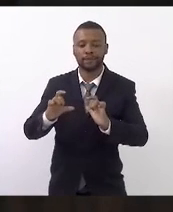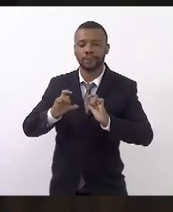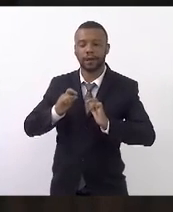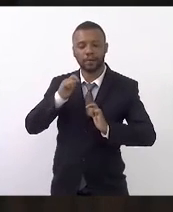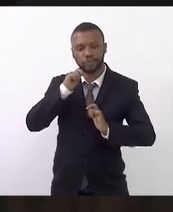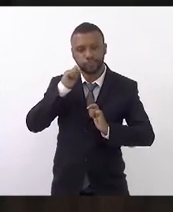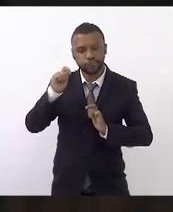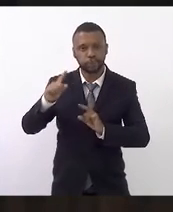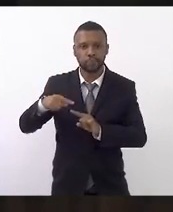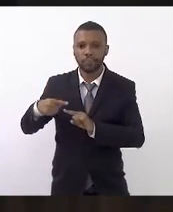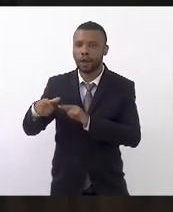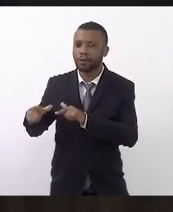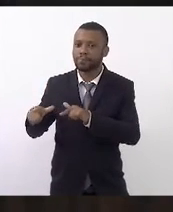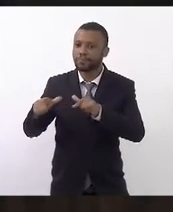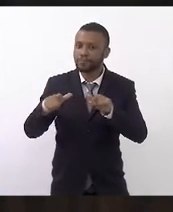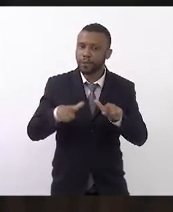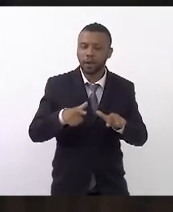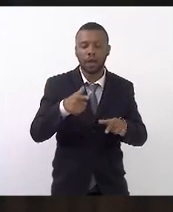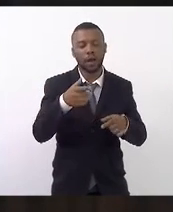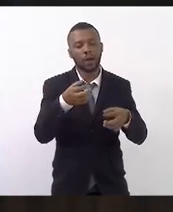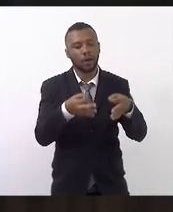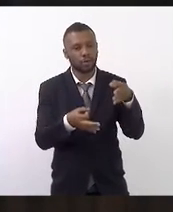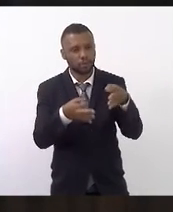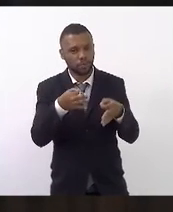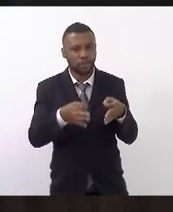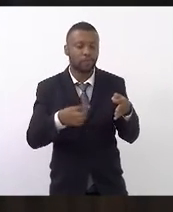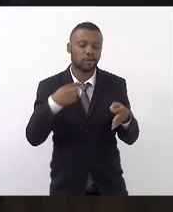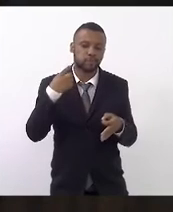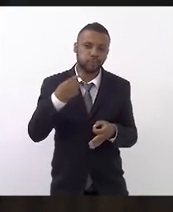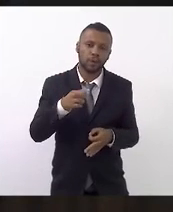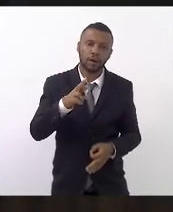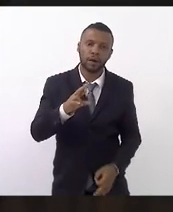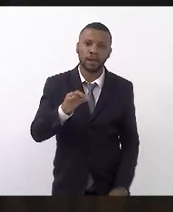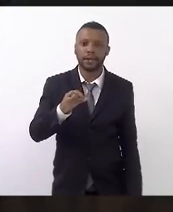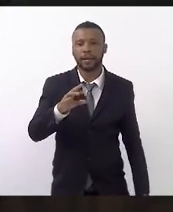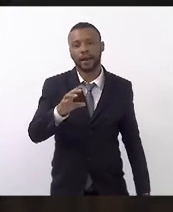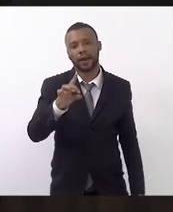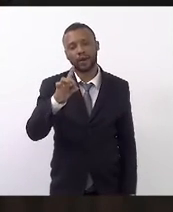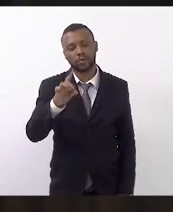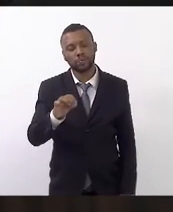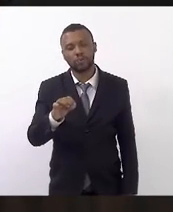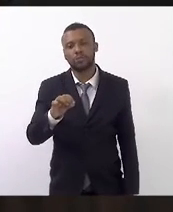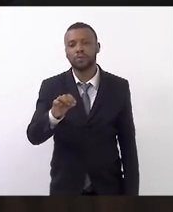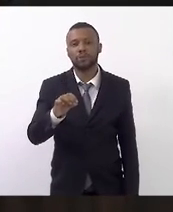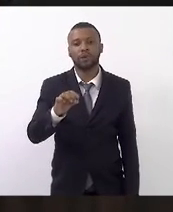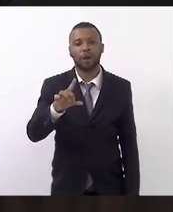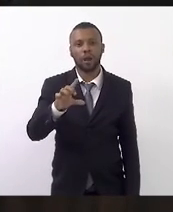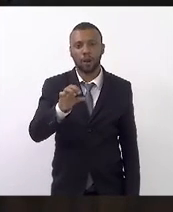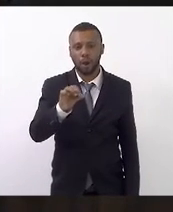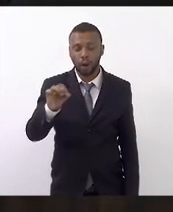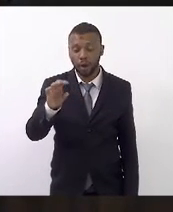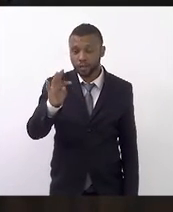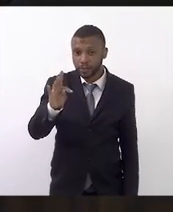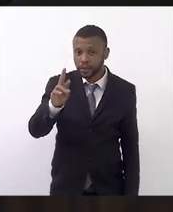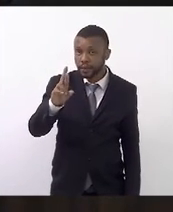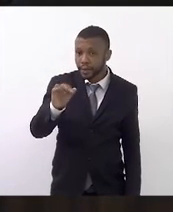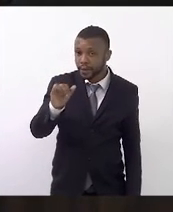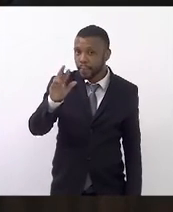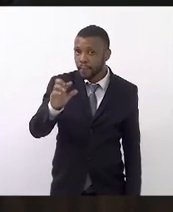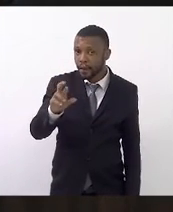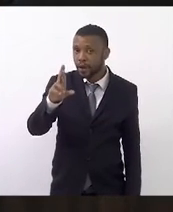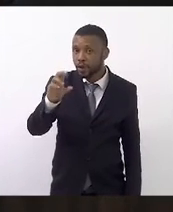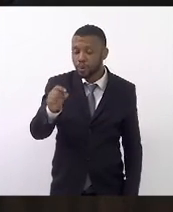respectivo diploma a um jurista, doutor Ricardo Lodi Ribeiro. Em discussão, não havendo quem queira discutir,